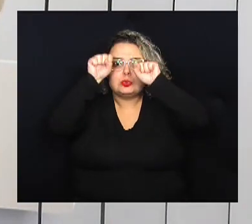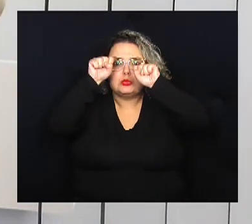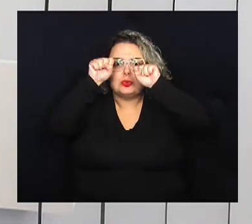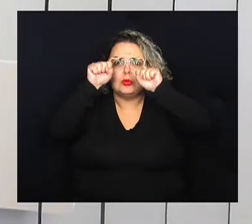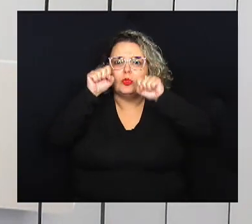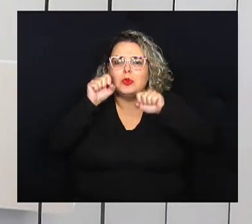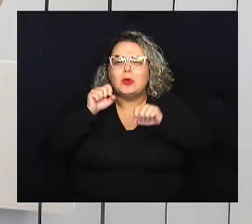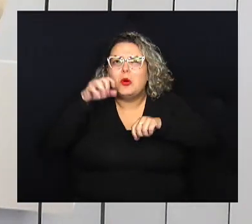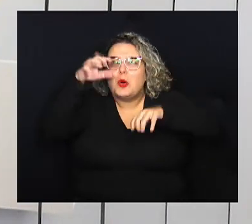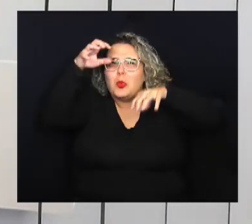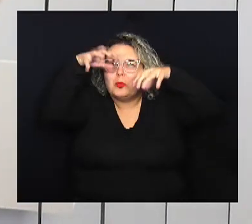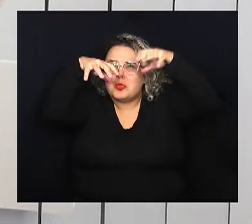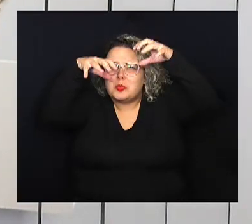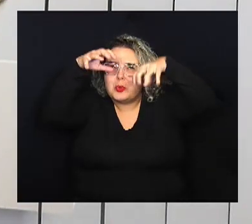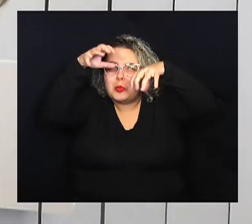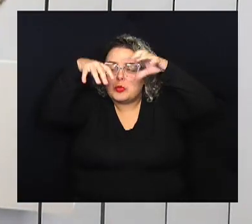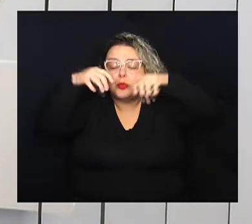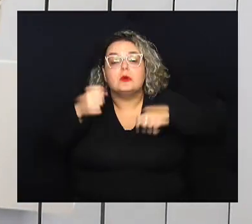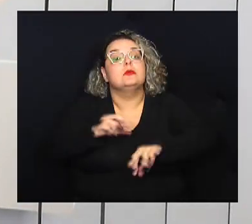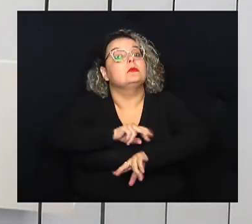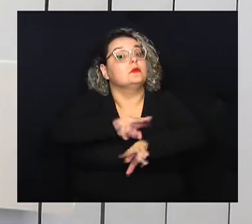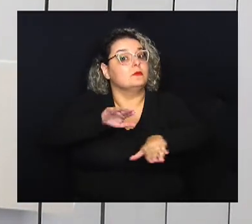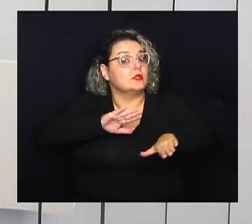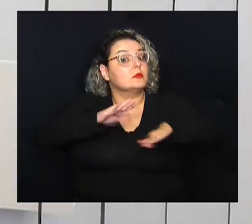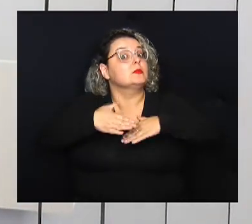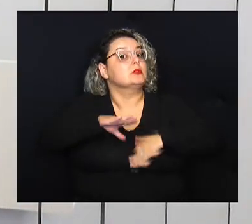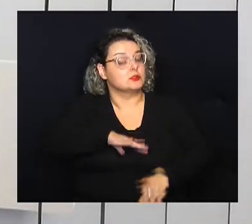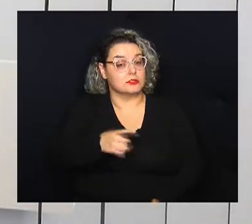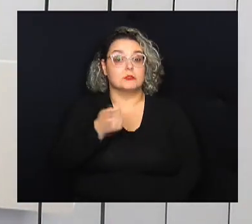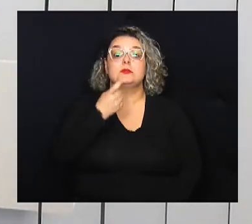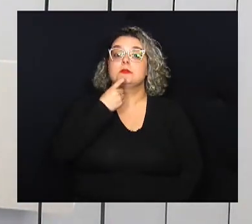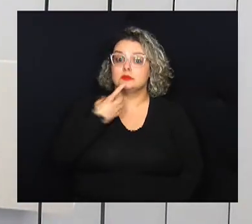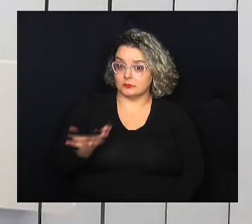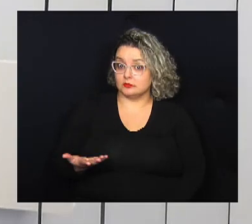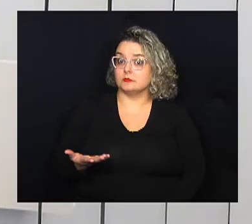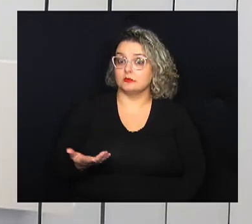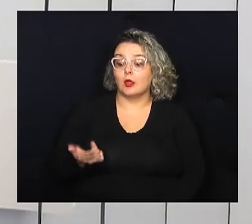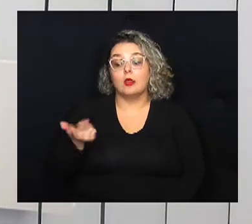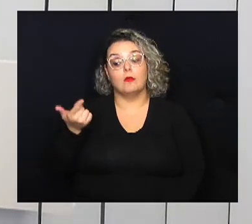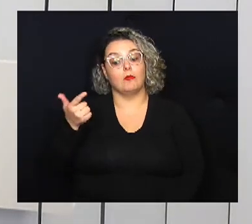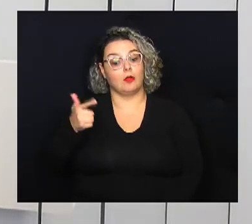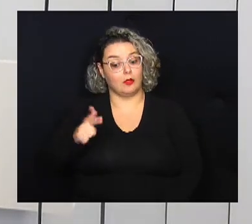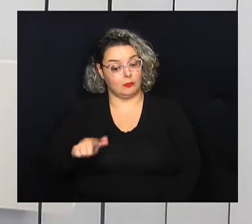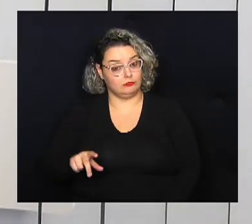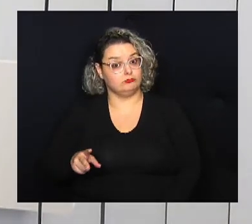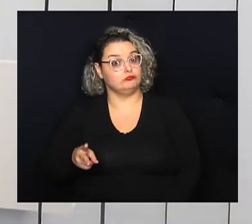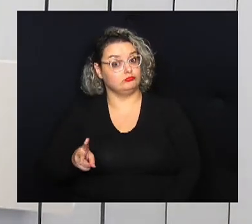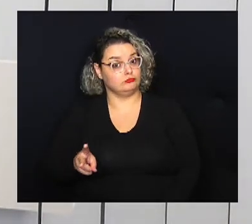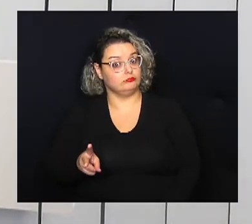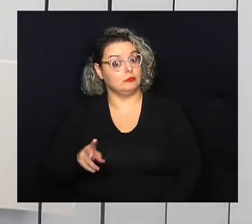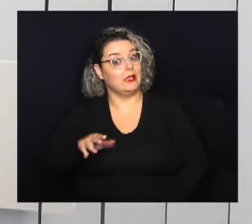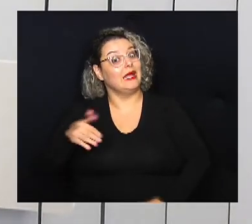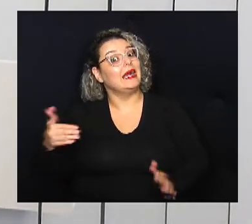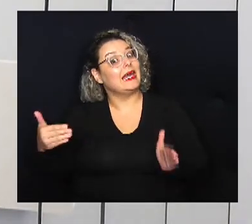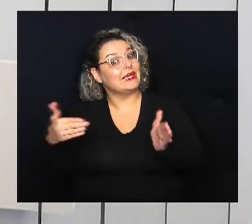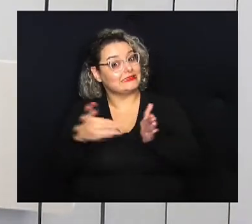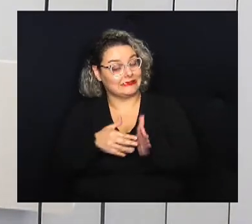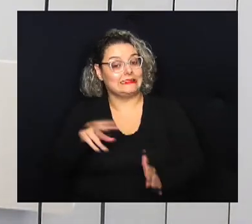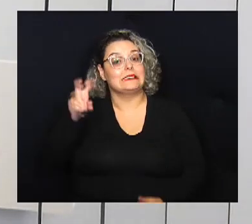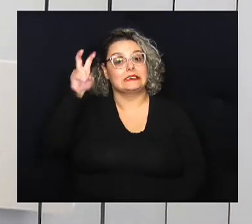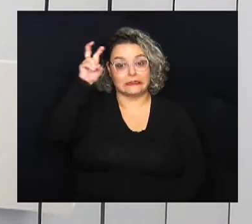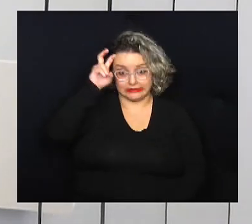chuviscar pela manhã em muitos bairros aqui da cidade de Campinas e vai permanecer assim pelo menos até